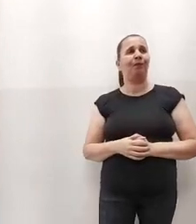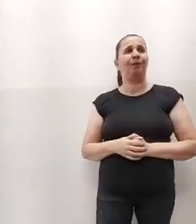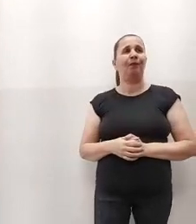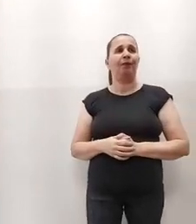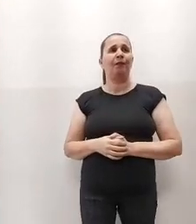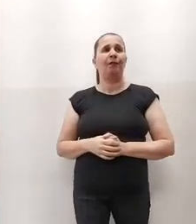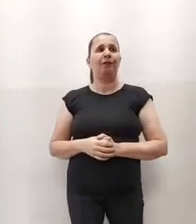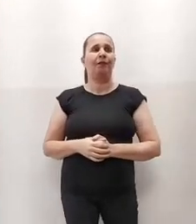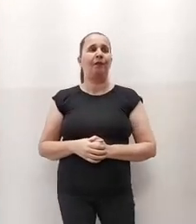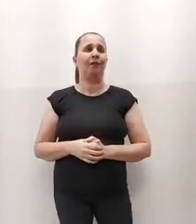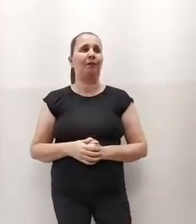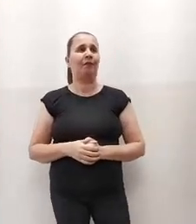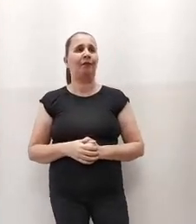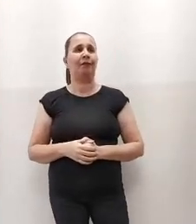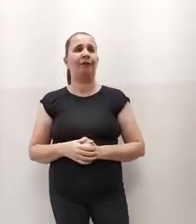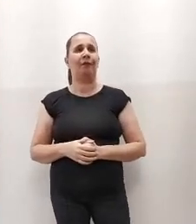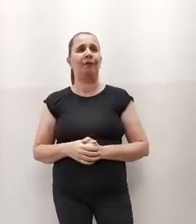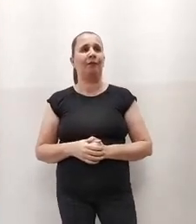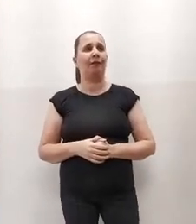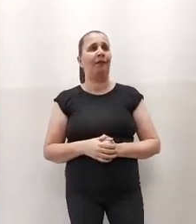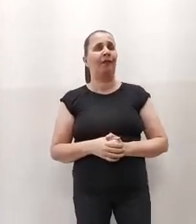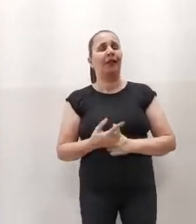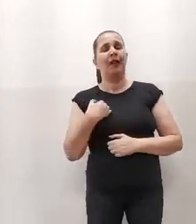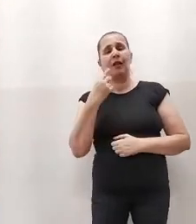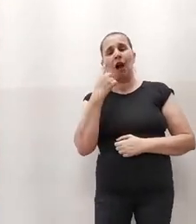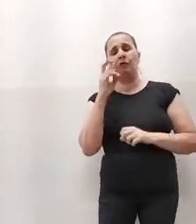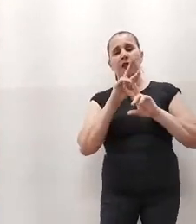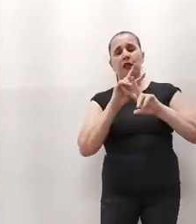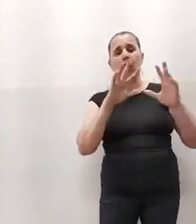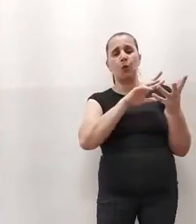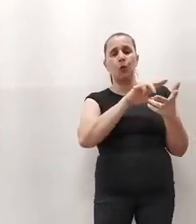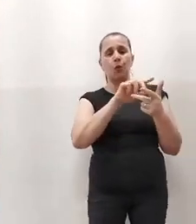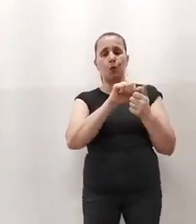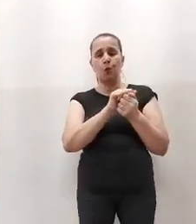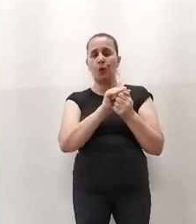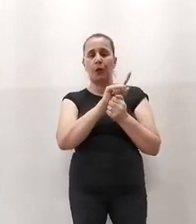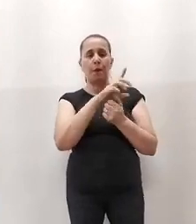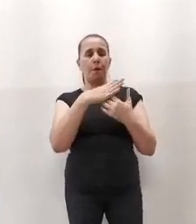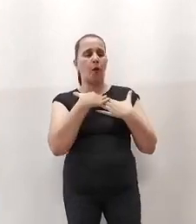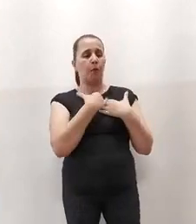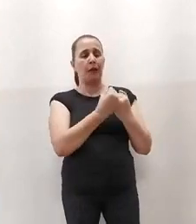Não deixe a visão terrena tomar toda a sua vida.